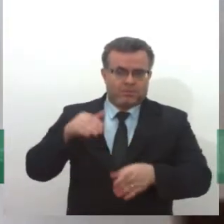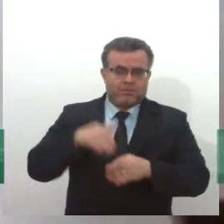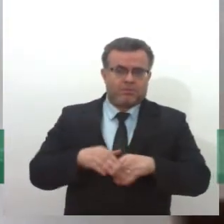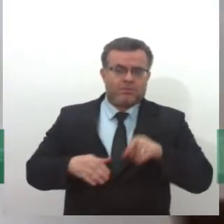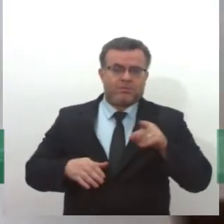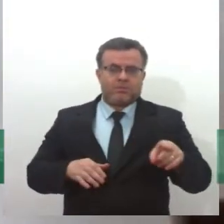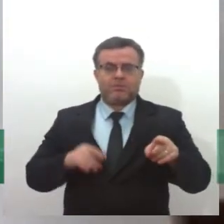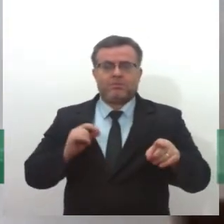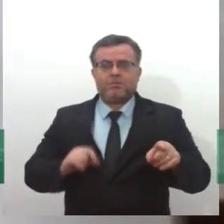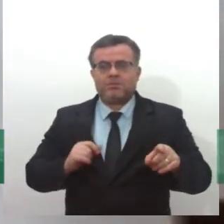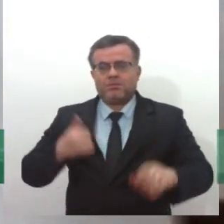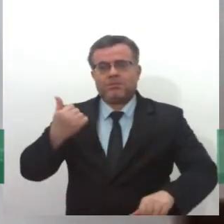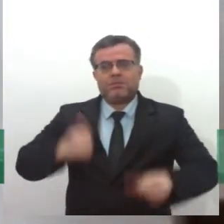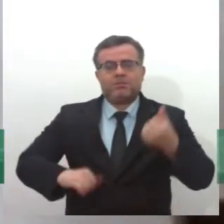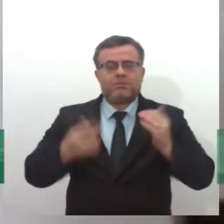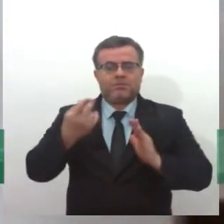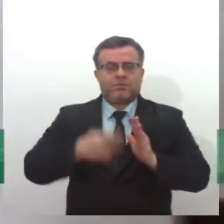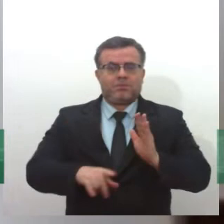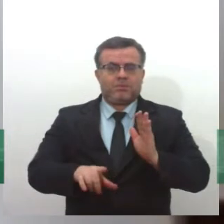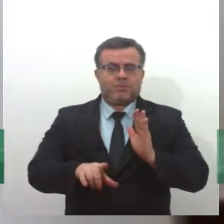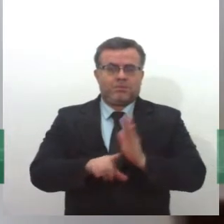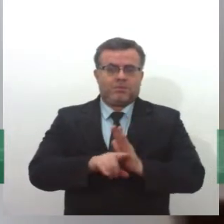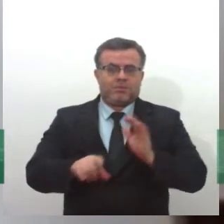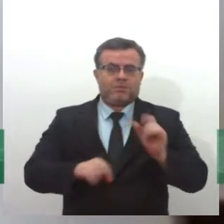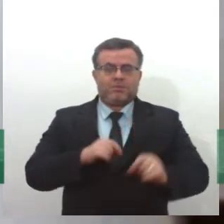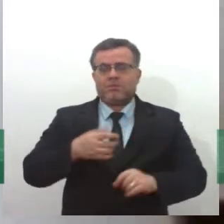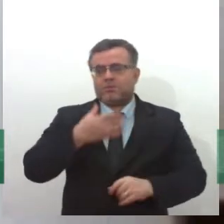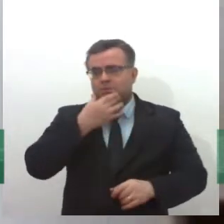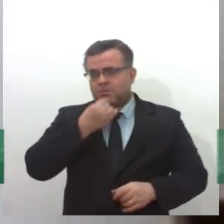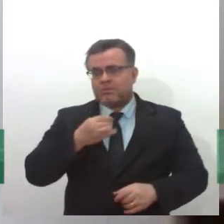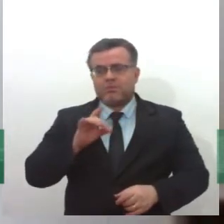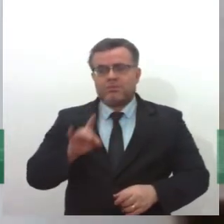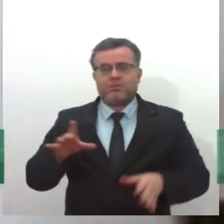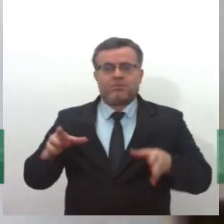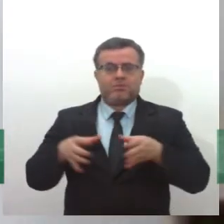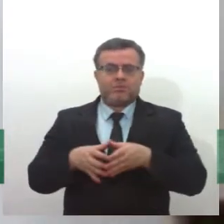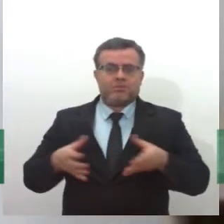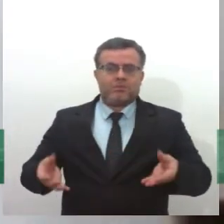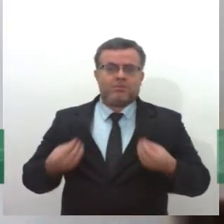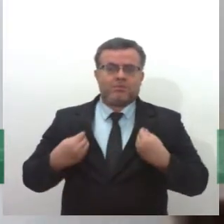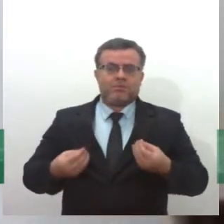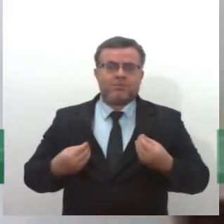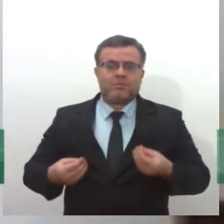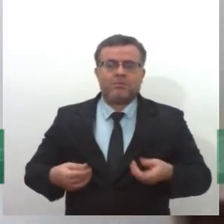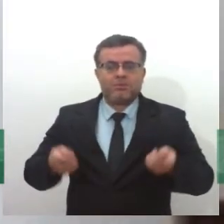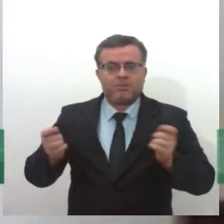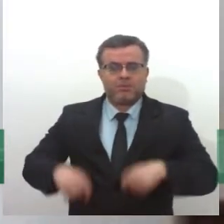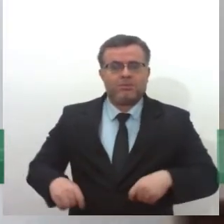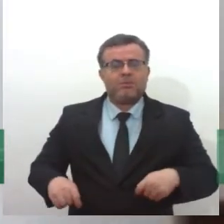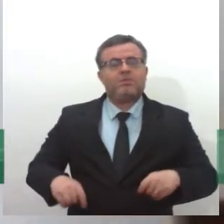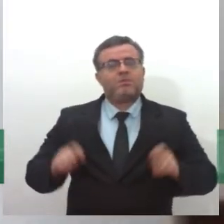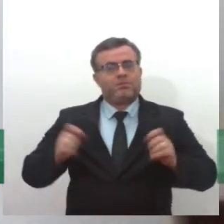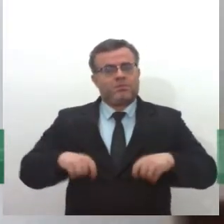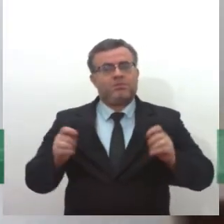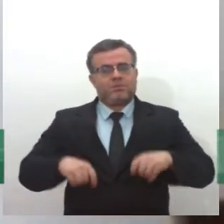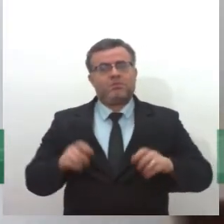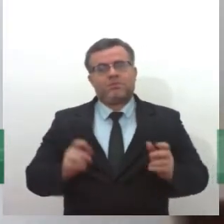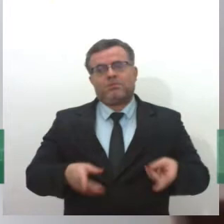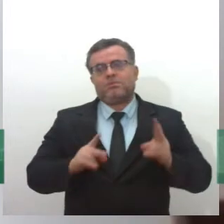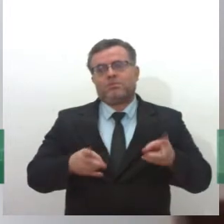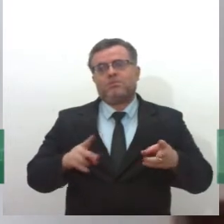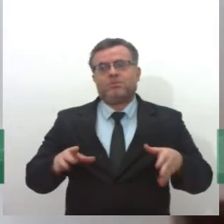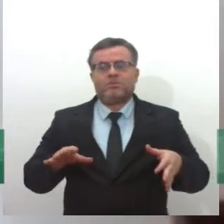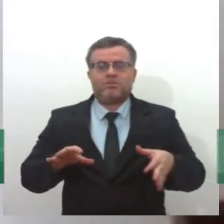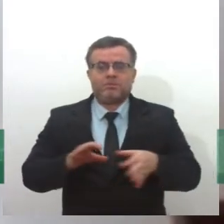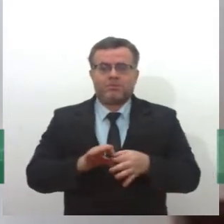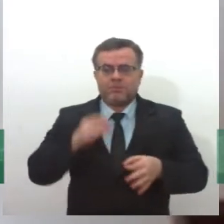para analisar essa PEC, ela era majoritariamente masculina. Ah, quer dizer que homem não pode legislar sobre agendas ligadas